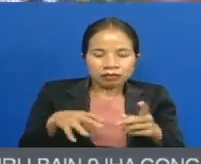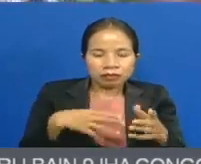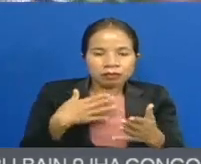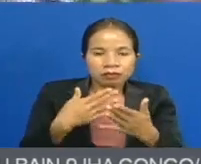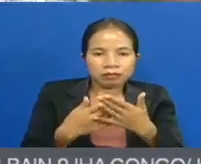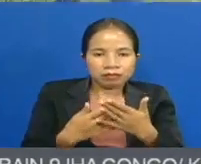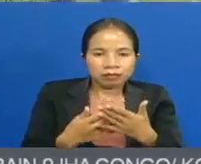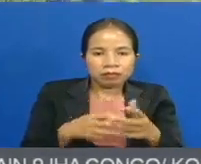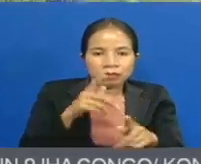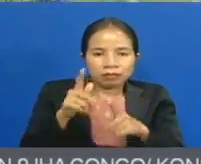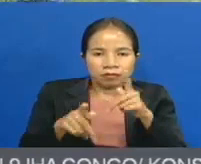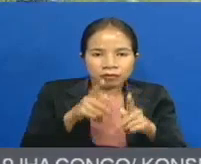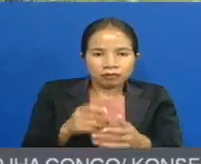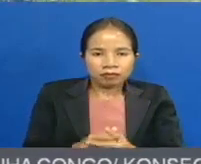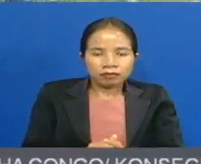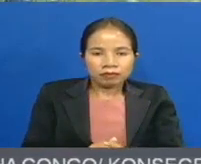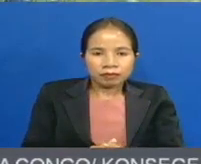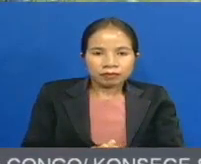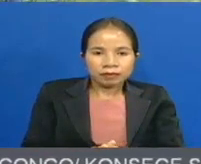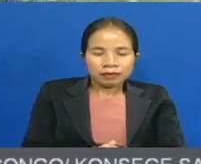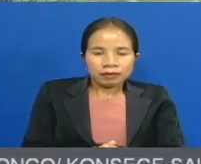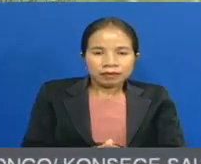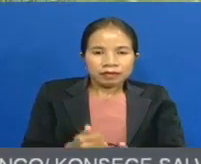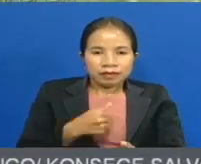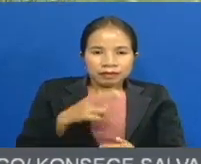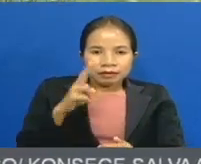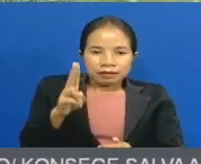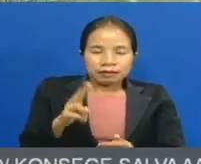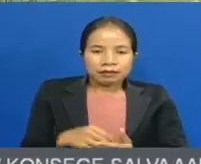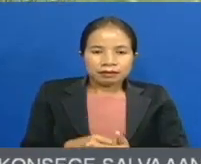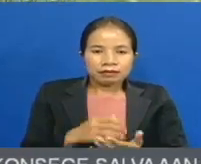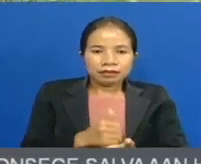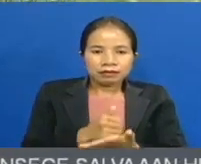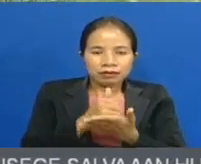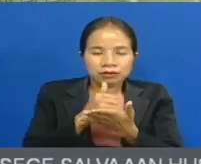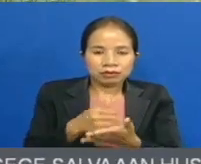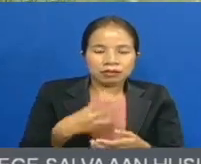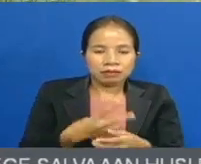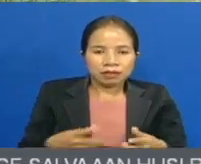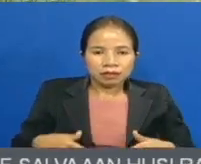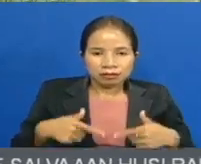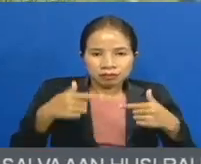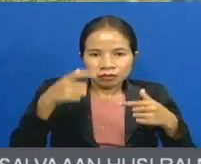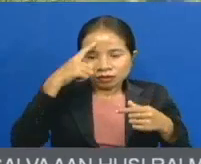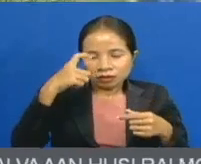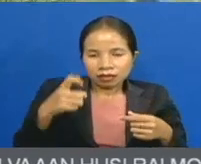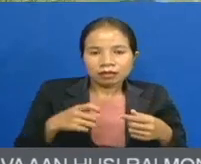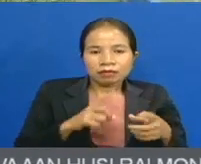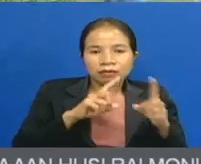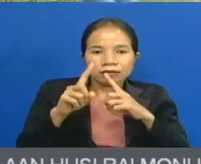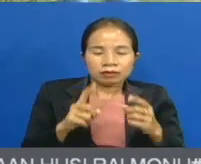para povo administrador ele o mai duni para a tua ajuda a mim e Morris tamba